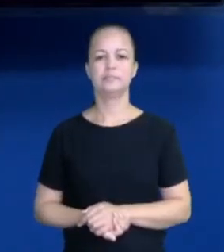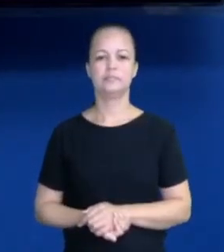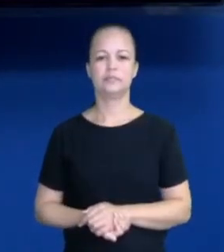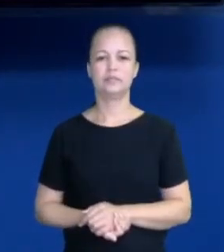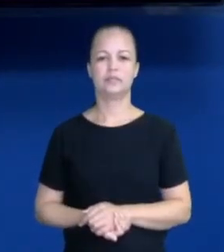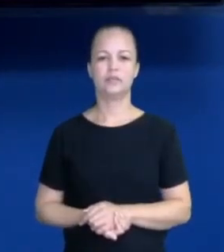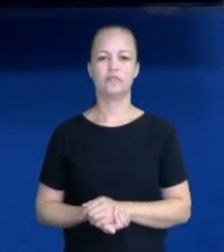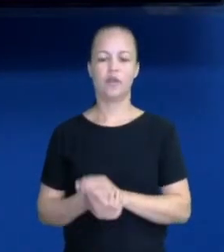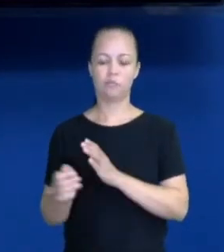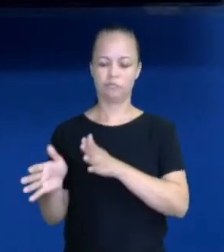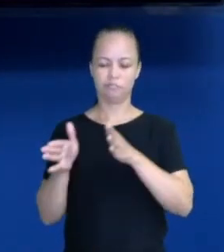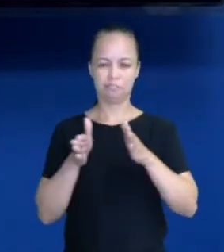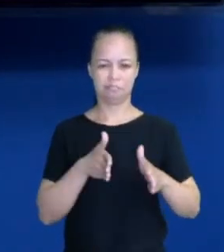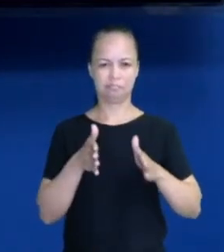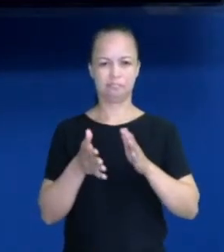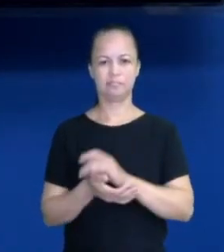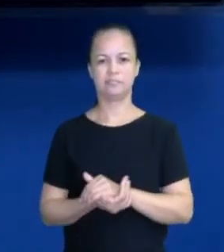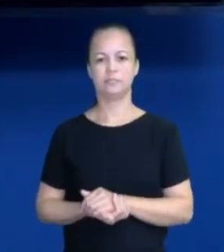Vamos continuar?